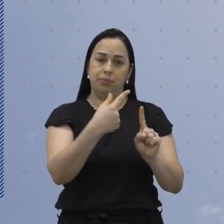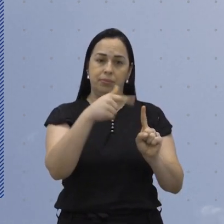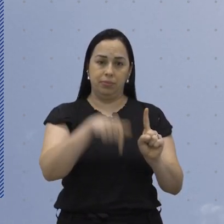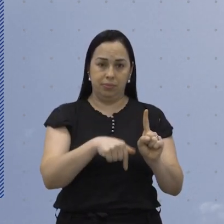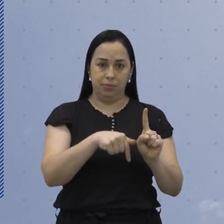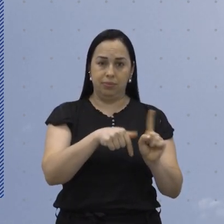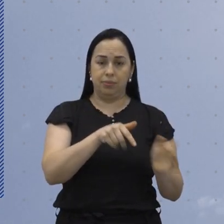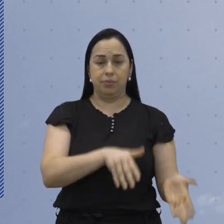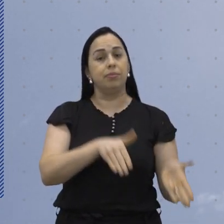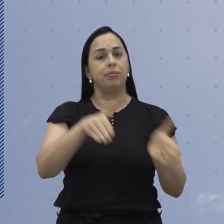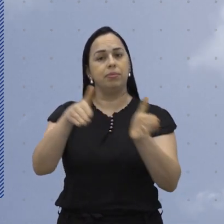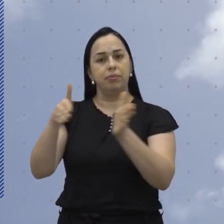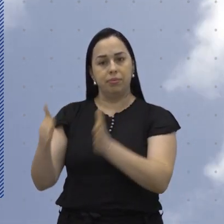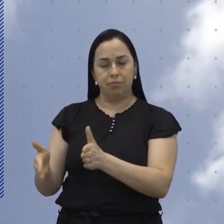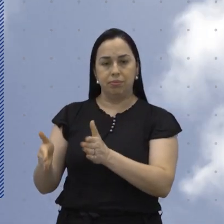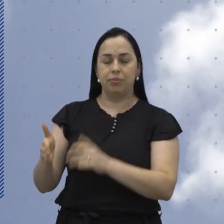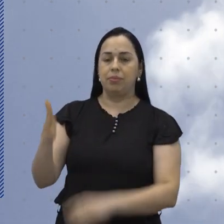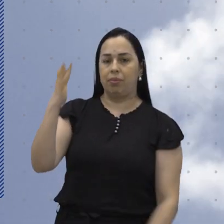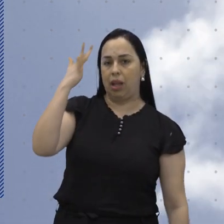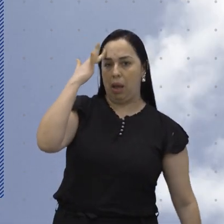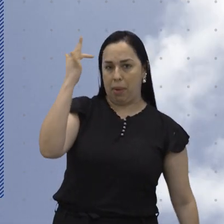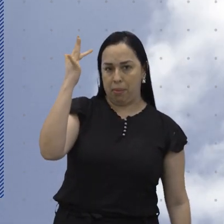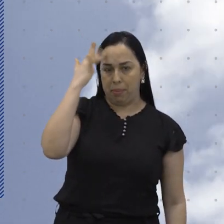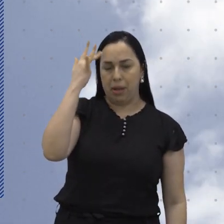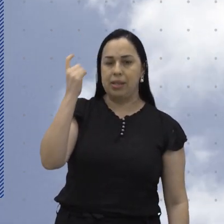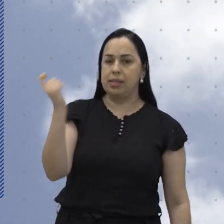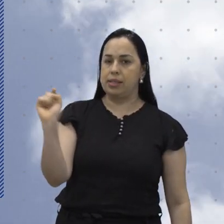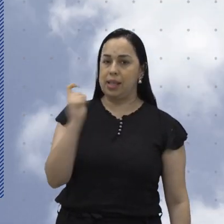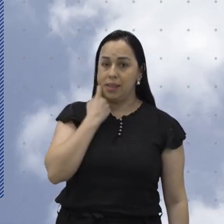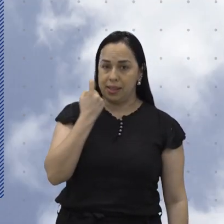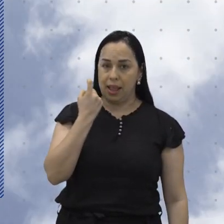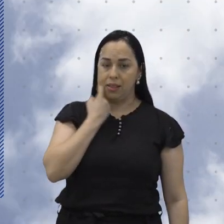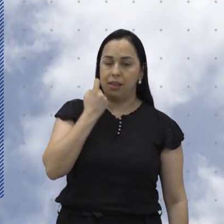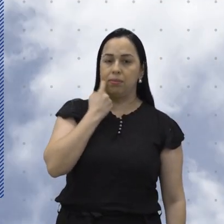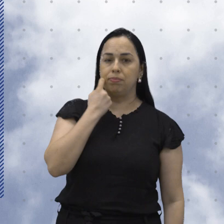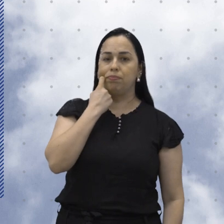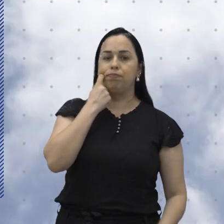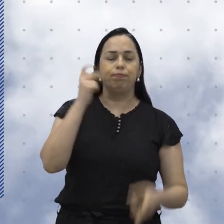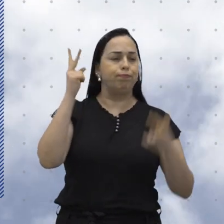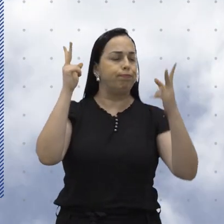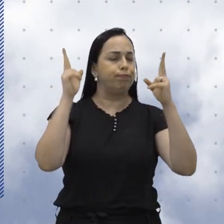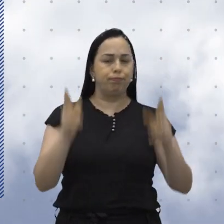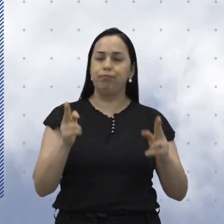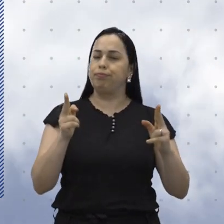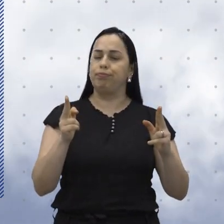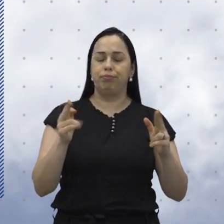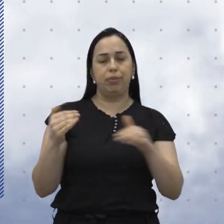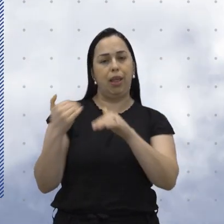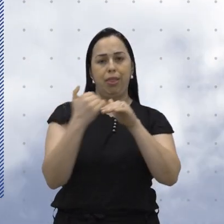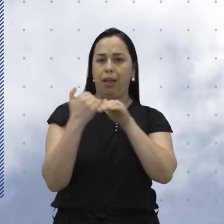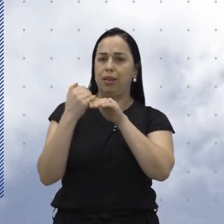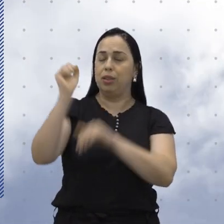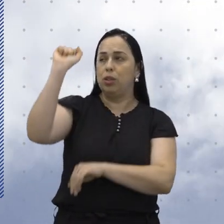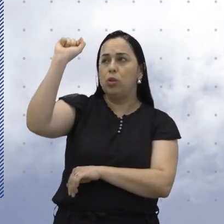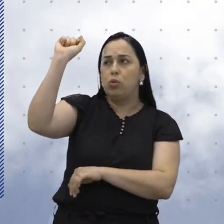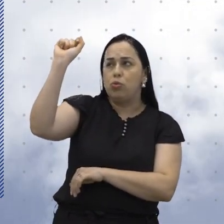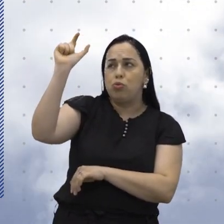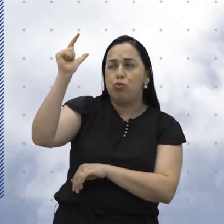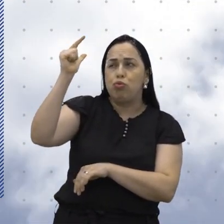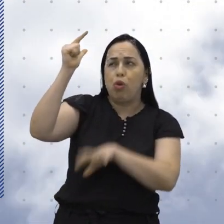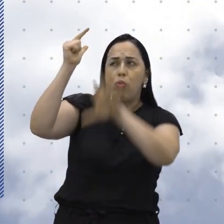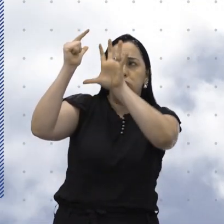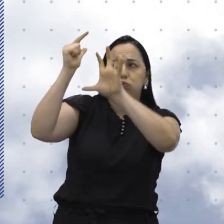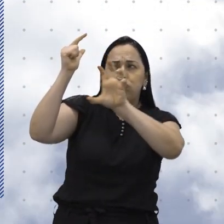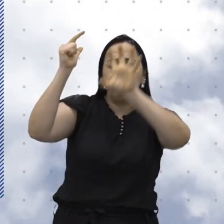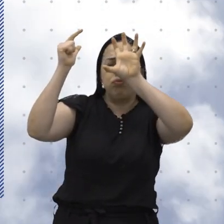mínima será de 17. Para amanhã, sexta-feira, o tempo segue parecido como hoje, com o sol aparecendo entre as